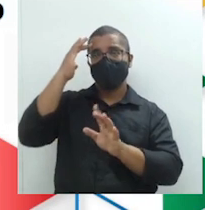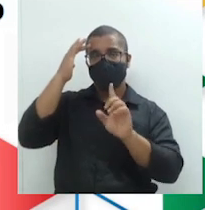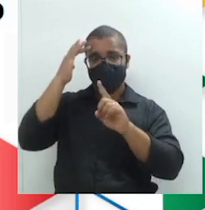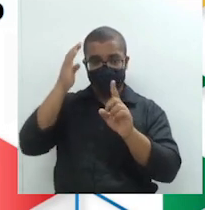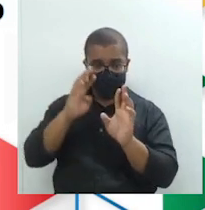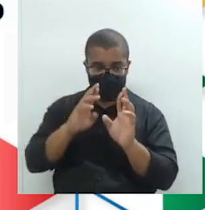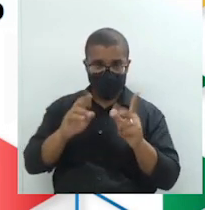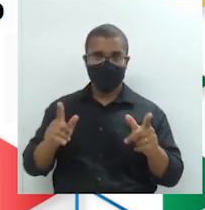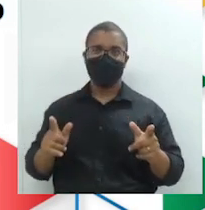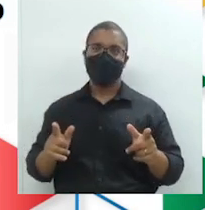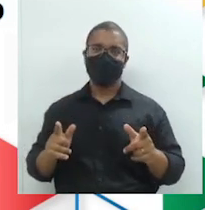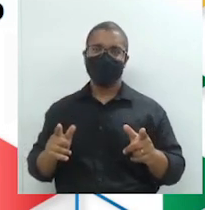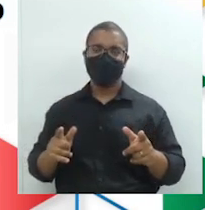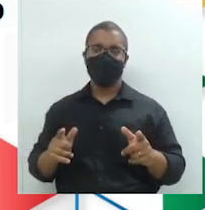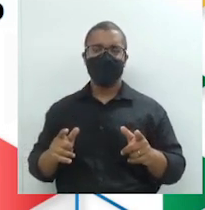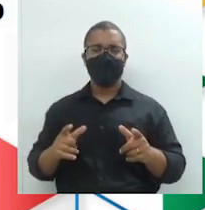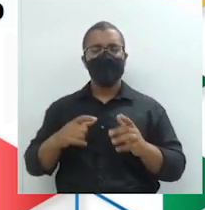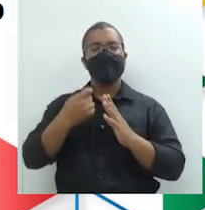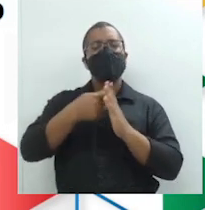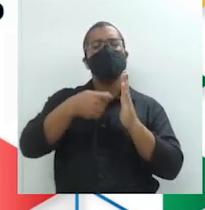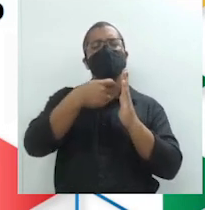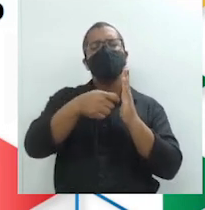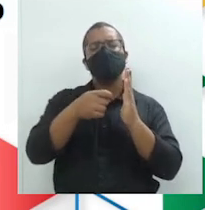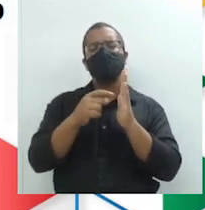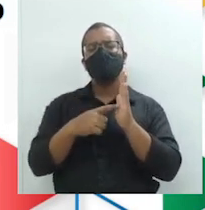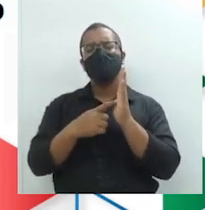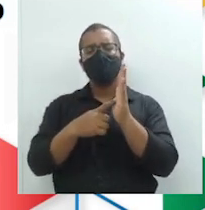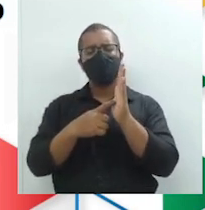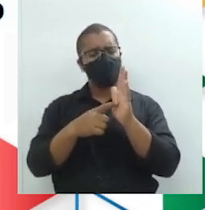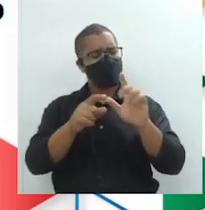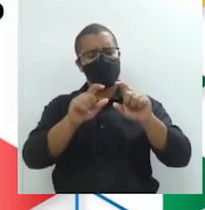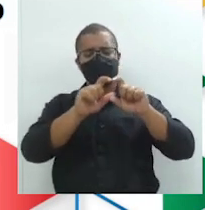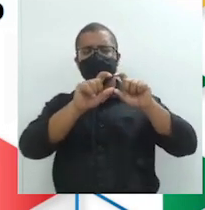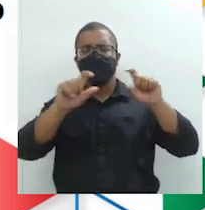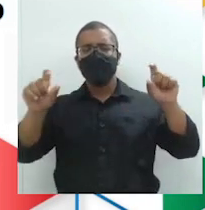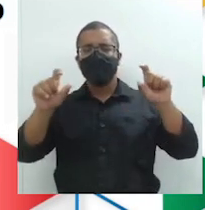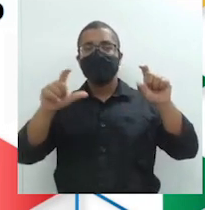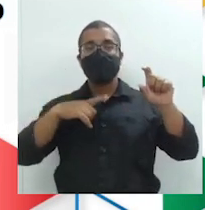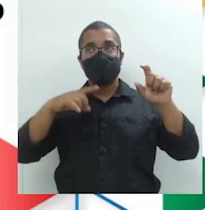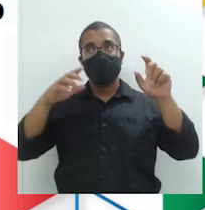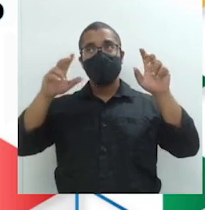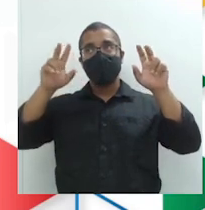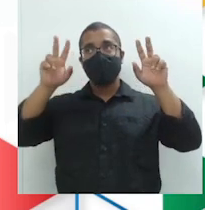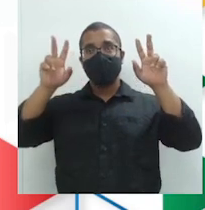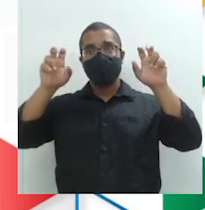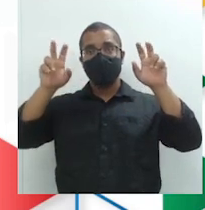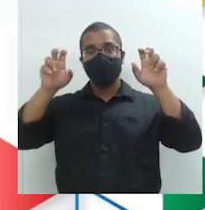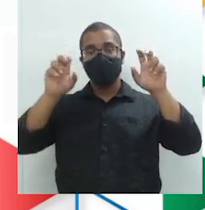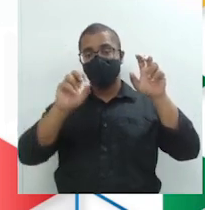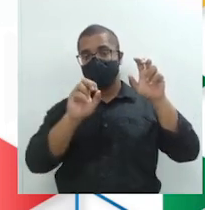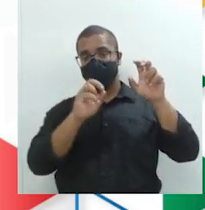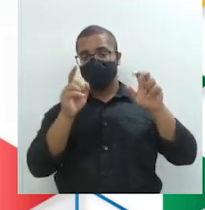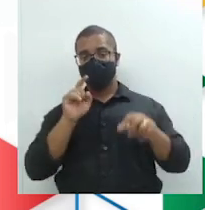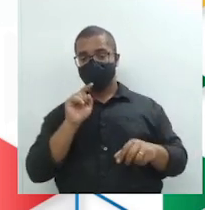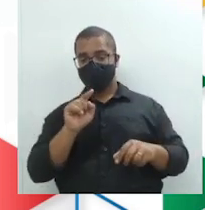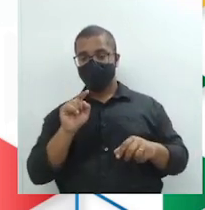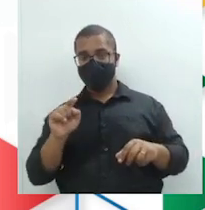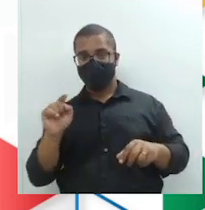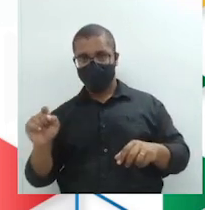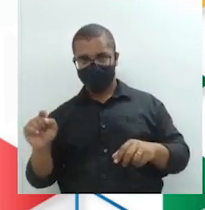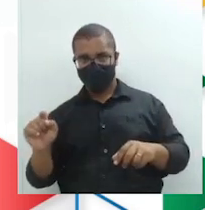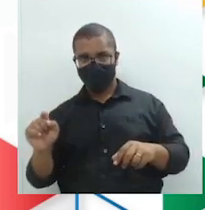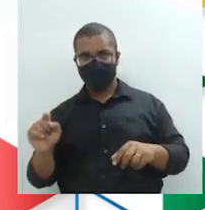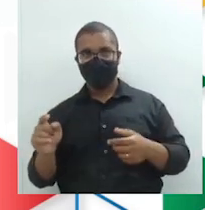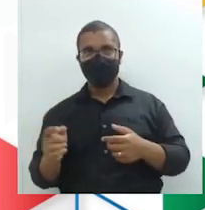costuma-se representar a forma irônica numa frase com o uso de aspas ou reticências. Por exemplo, aqui eu